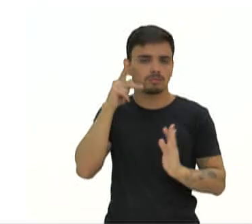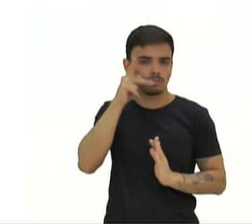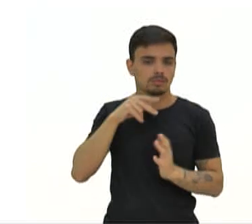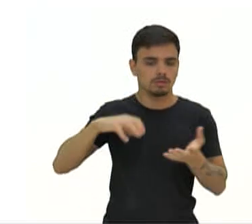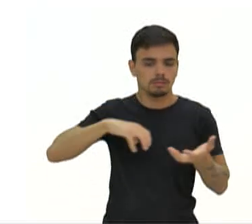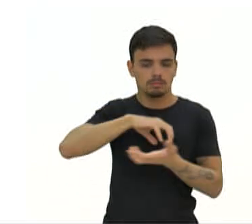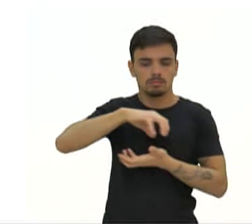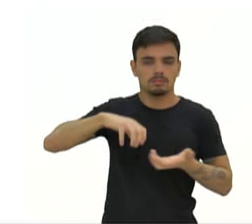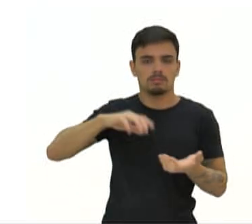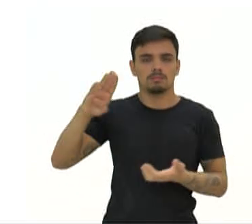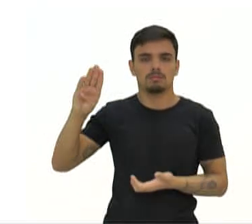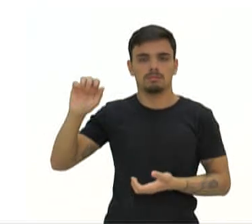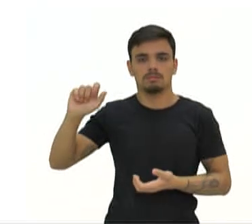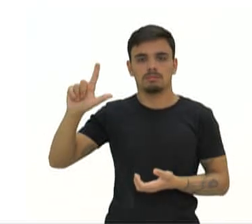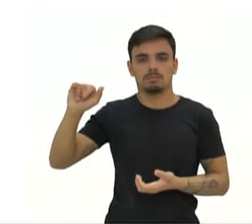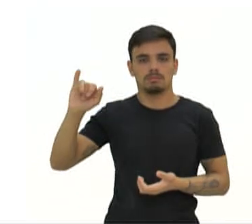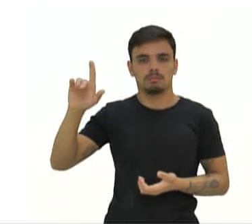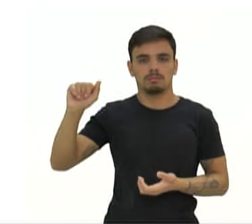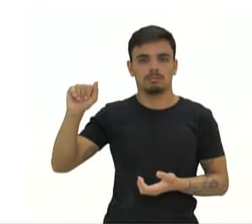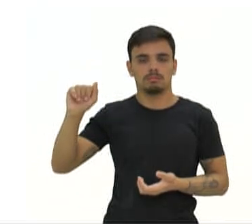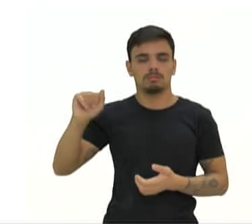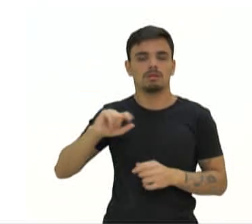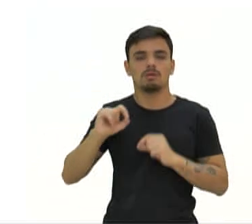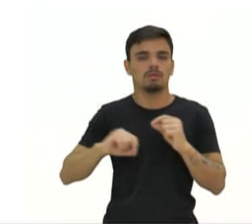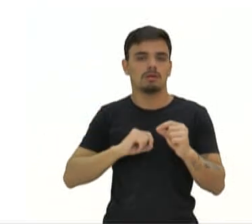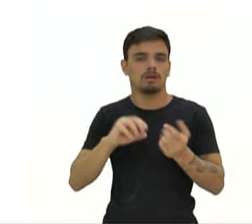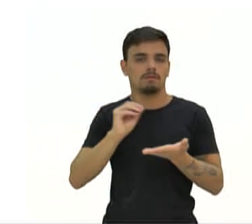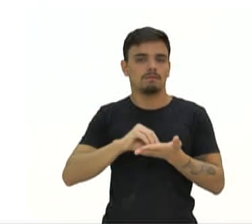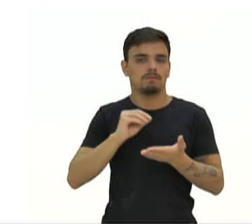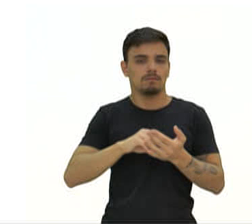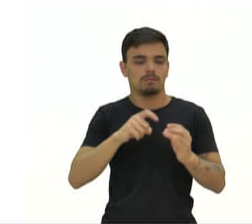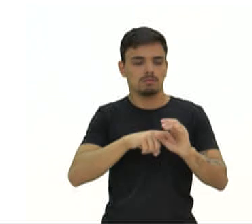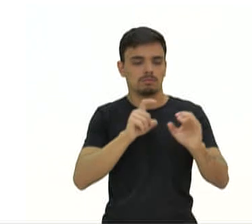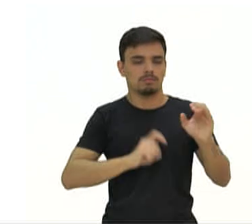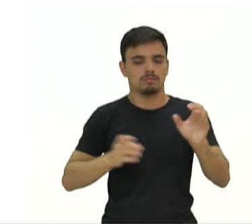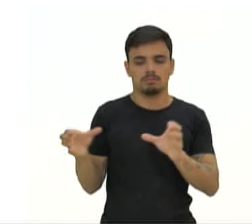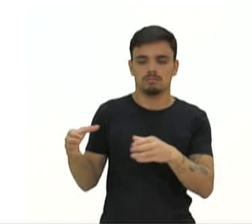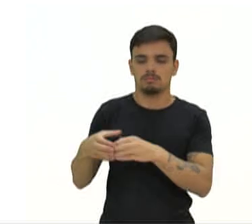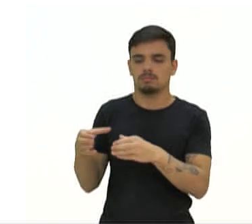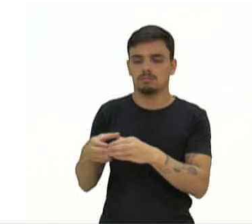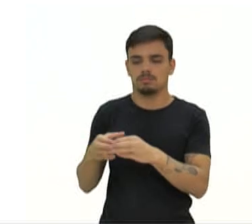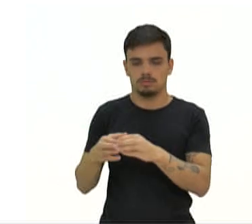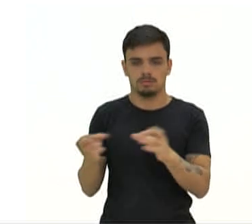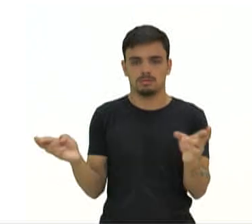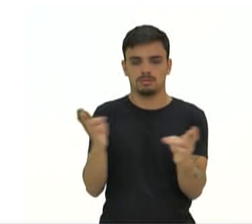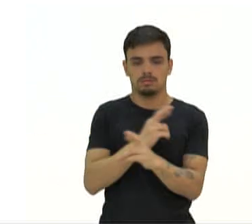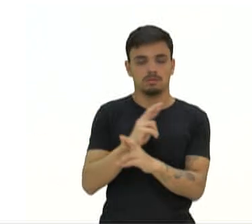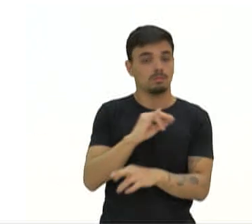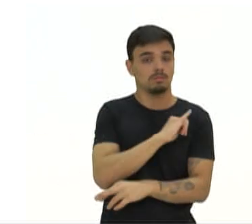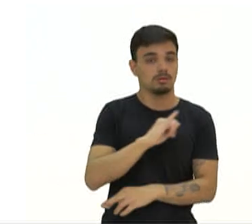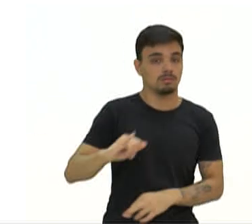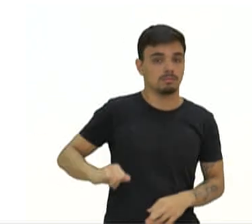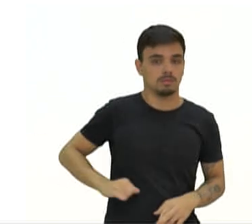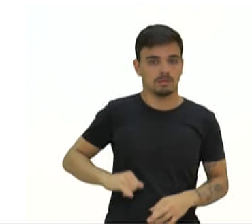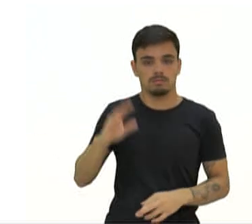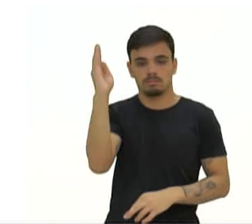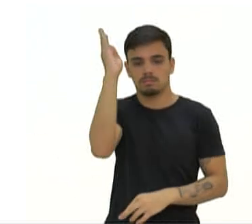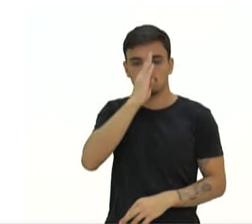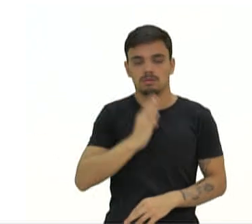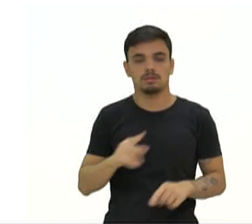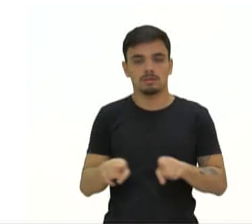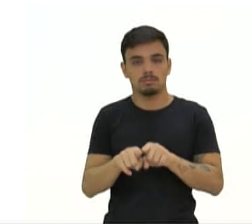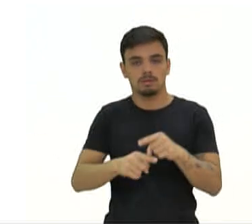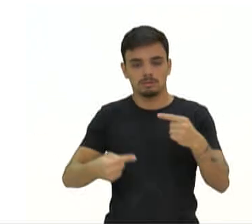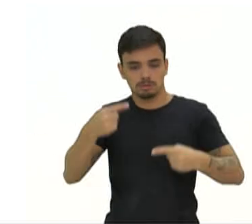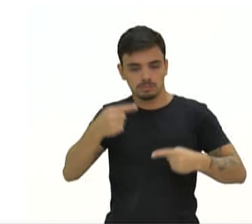revolta balaiada. Vamos lá? A falta de autonomia da província em relação ao Império Brasileiro e a disputa política entre os